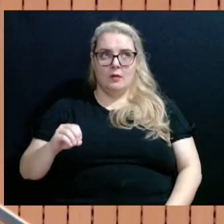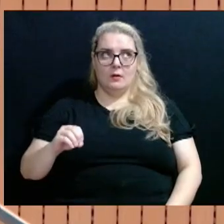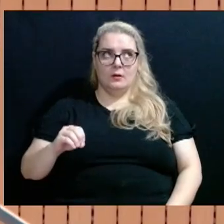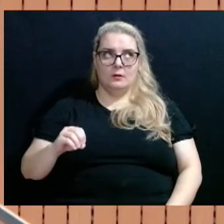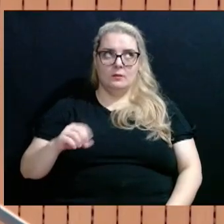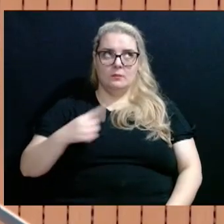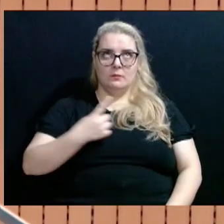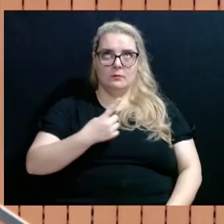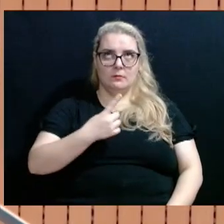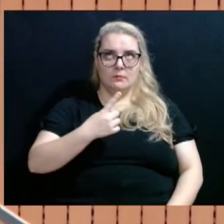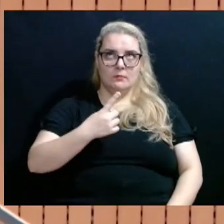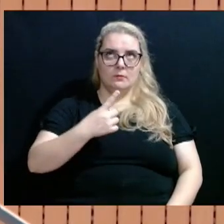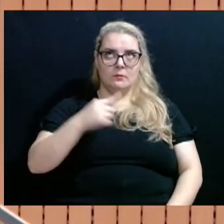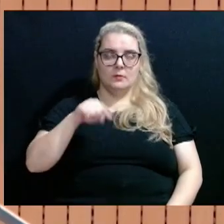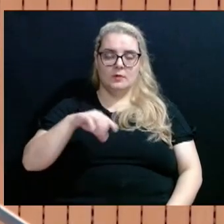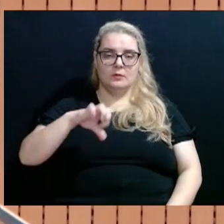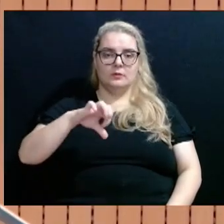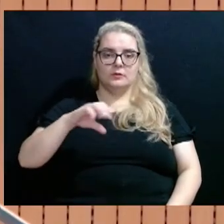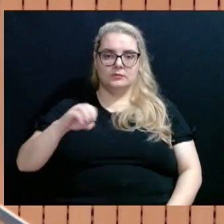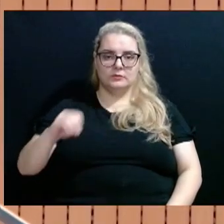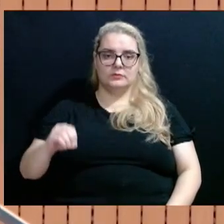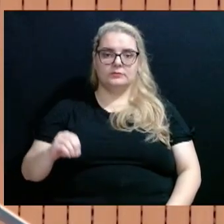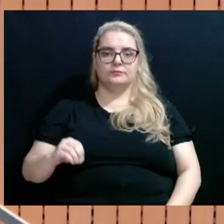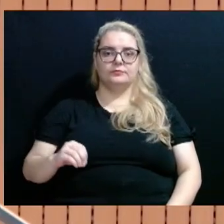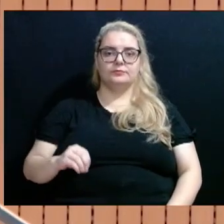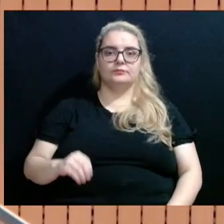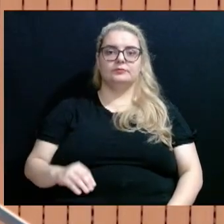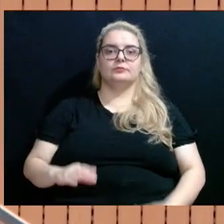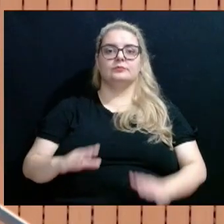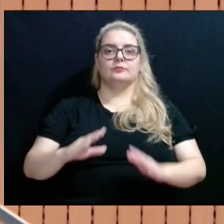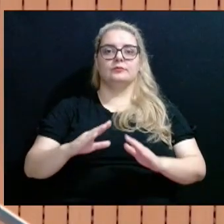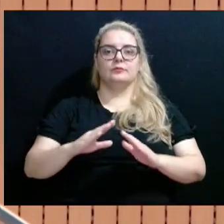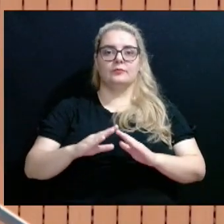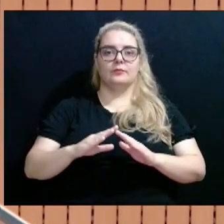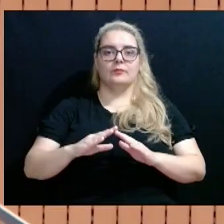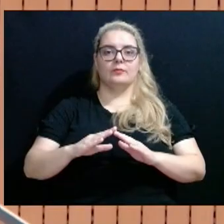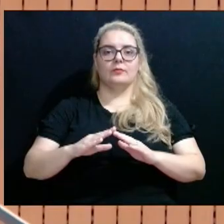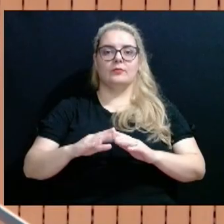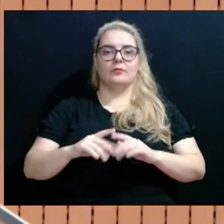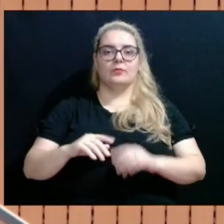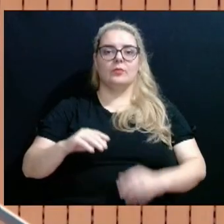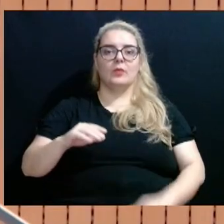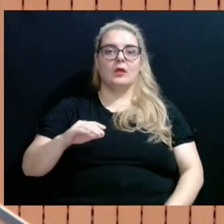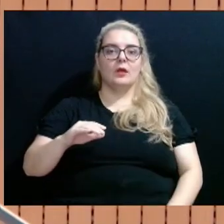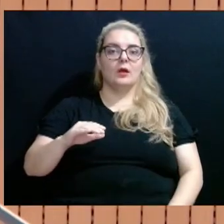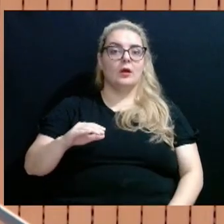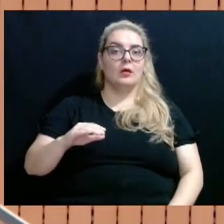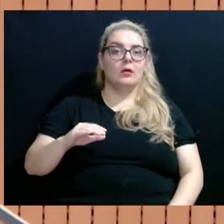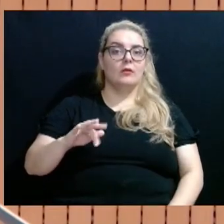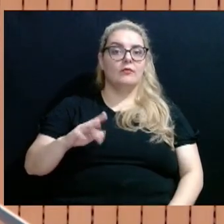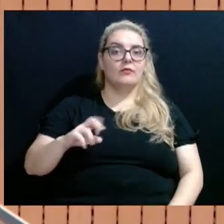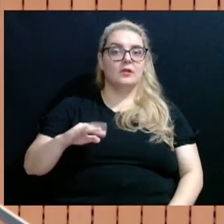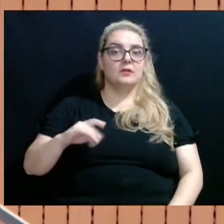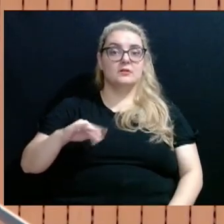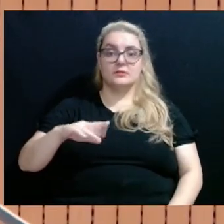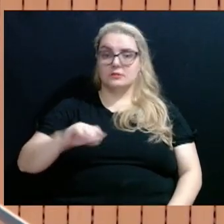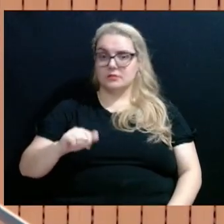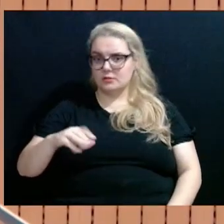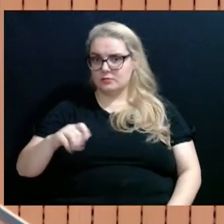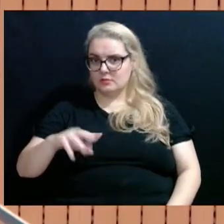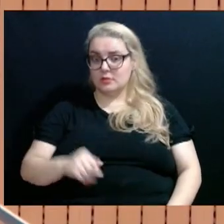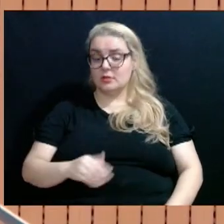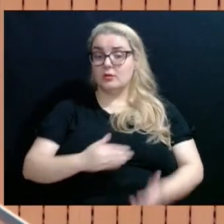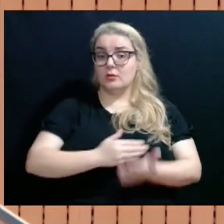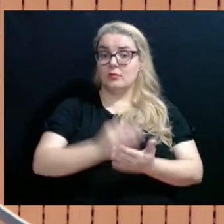Irmãs Franciscanas do Coração de Maria, cuja missão, desde o início, foi